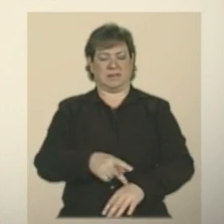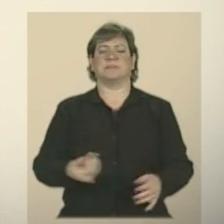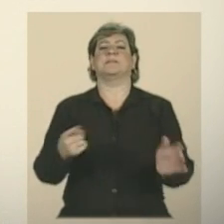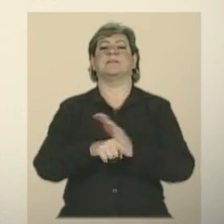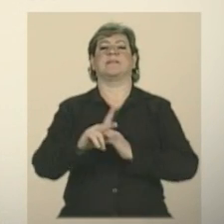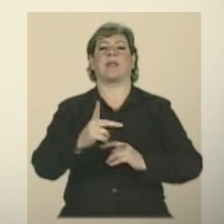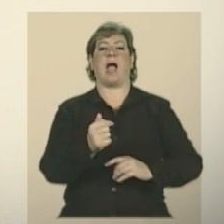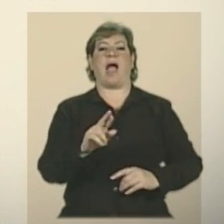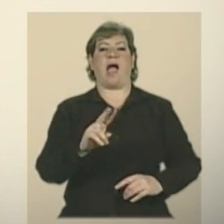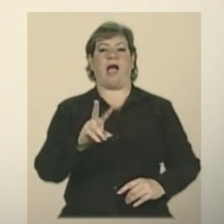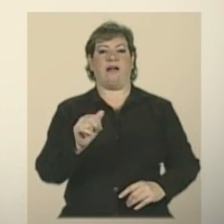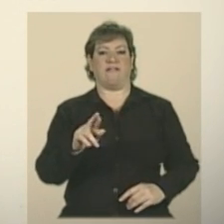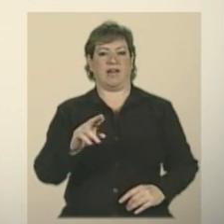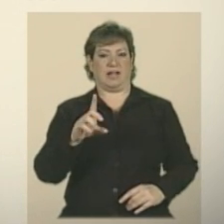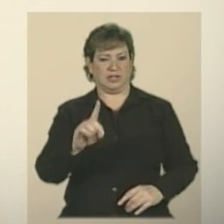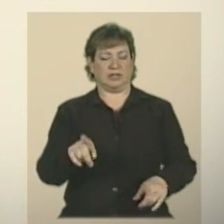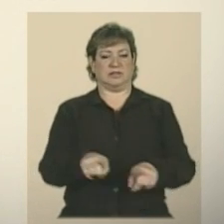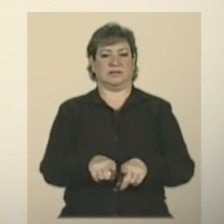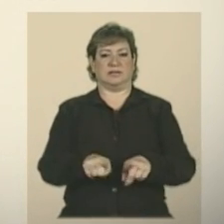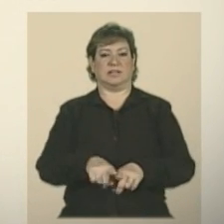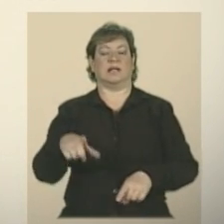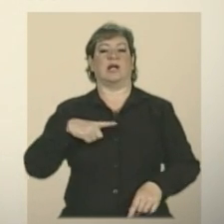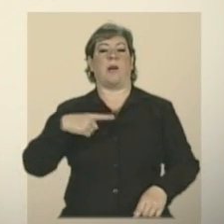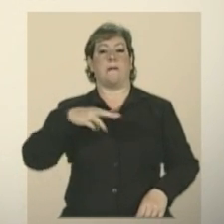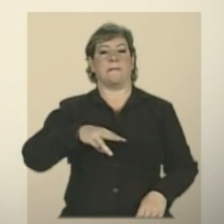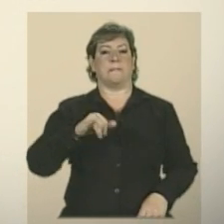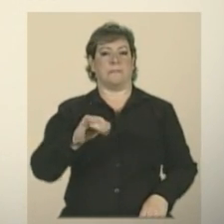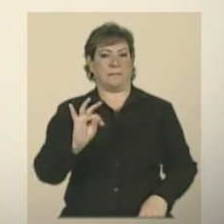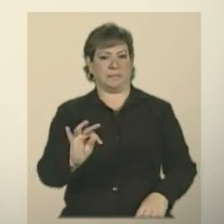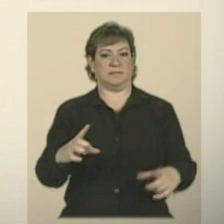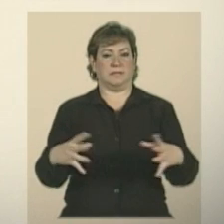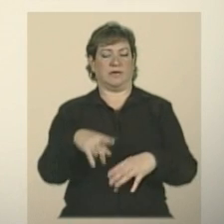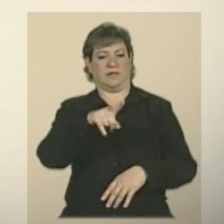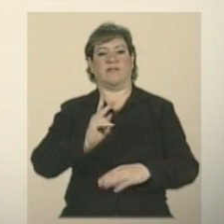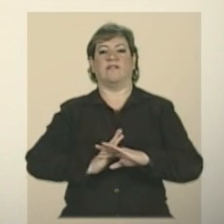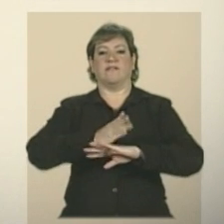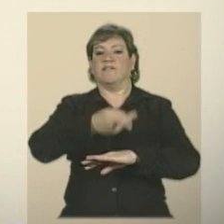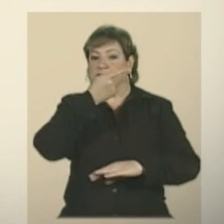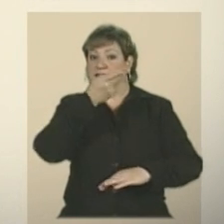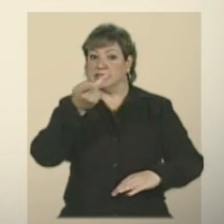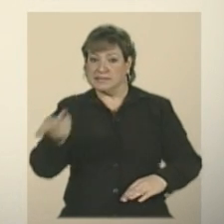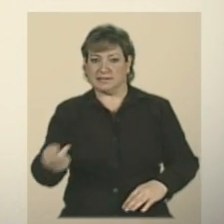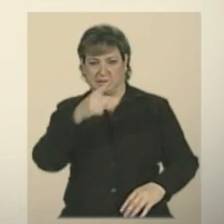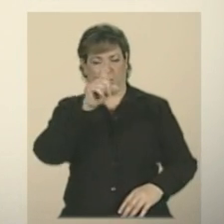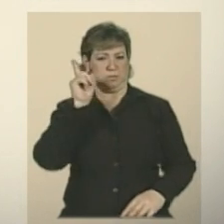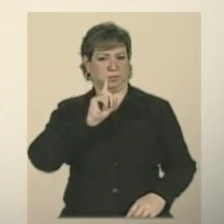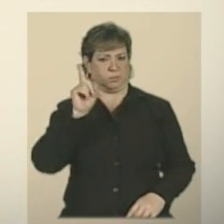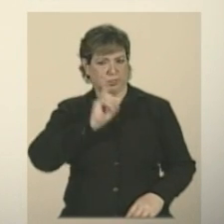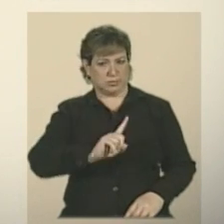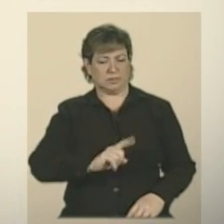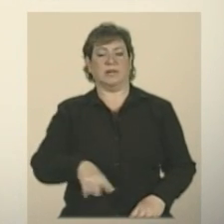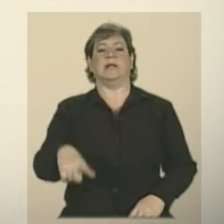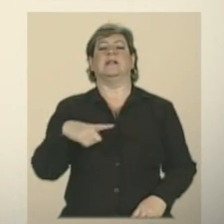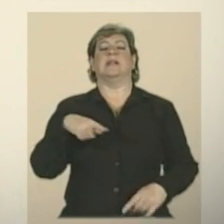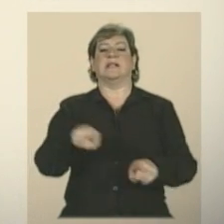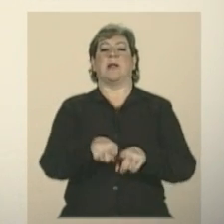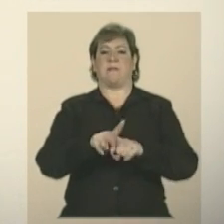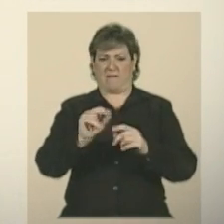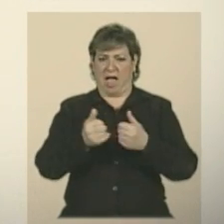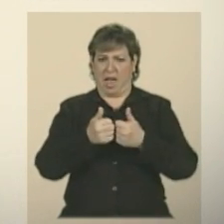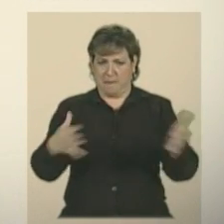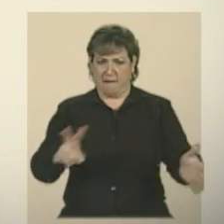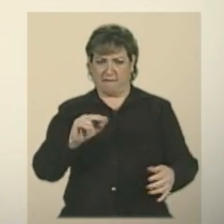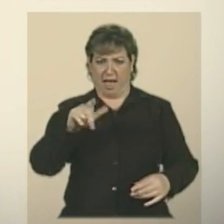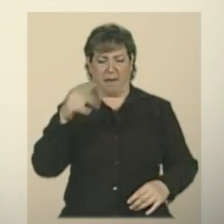Instituto de Tecnologia de Massachusetts, o MIT, que a senhora visitou nos Estados Unidos, eles também vão abrir vagas para o Ciências Sem